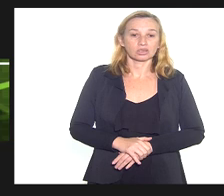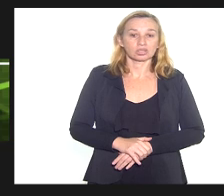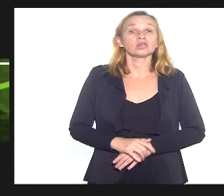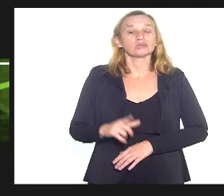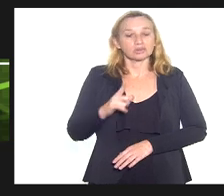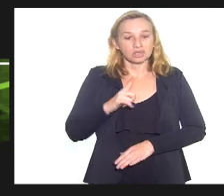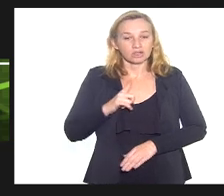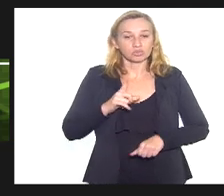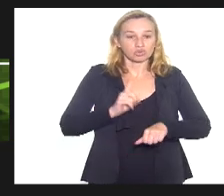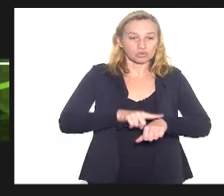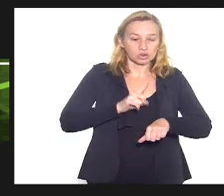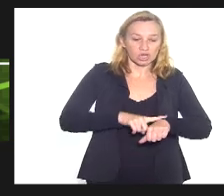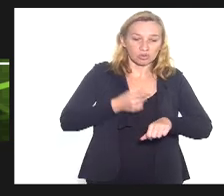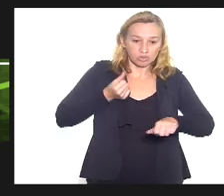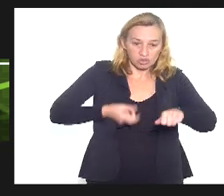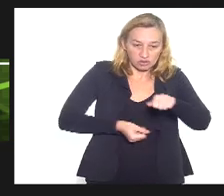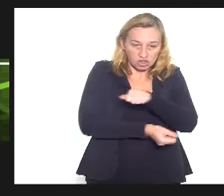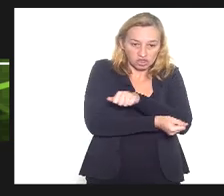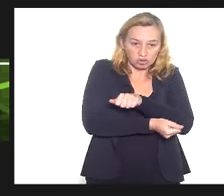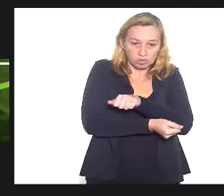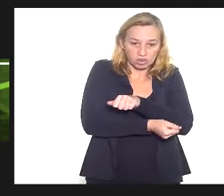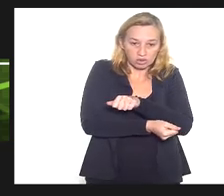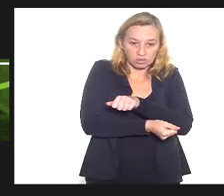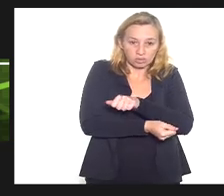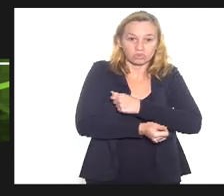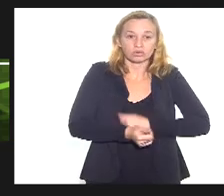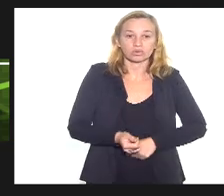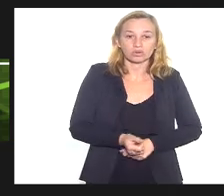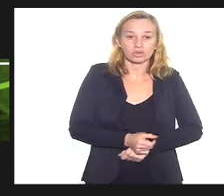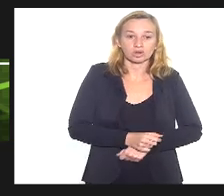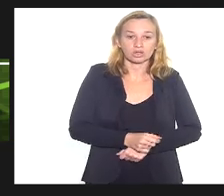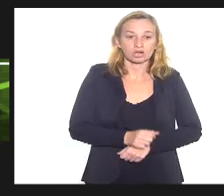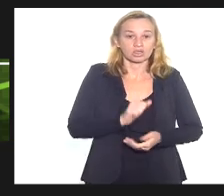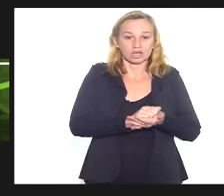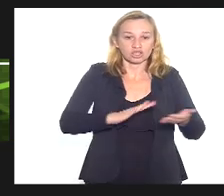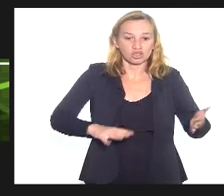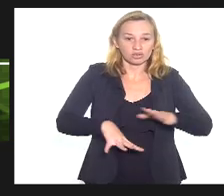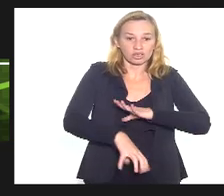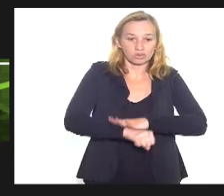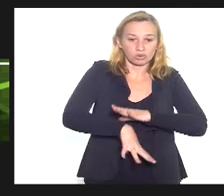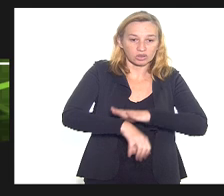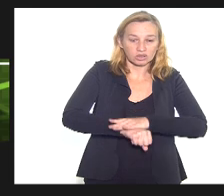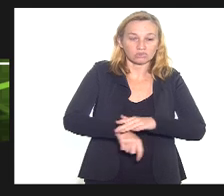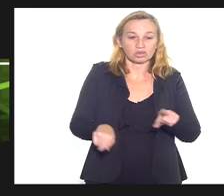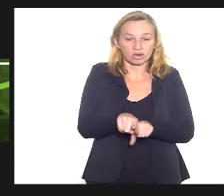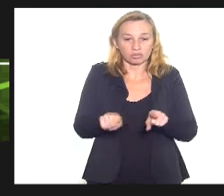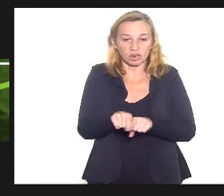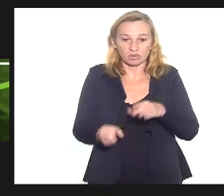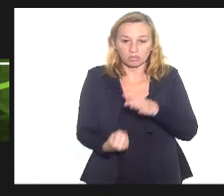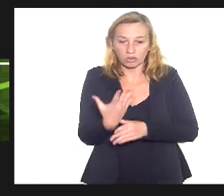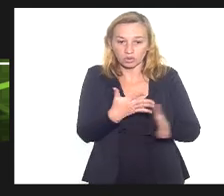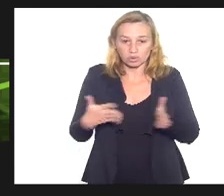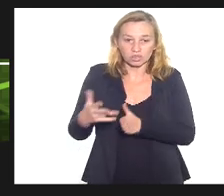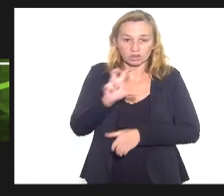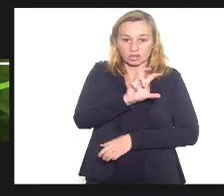Temos uma previsão de investimento na atividade de exploração e produção de cerca